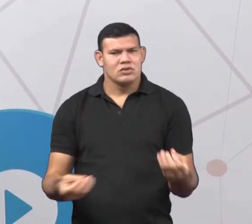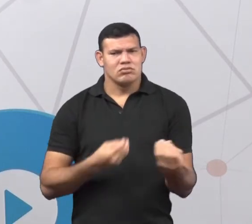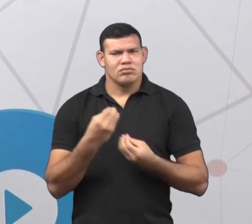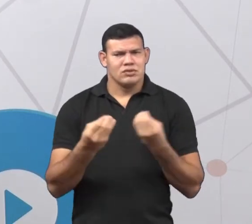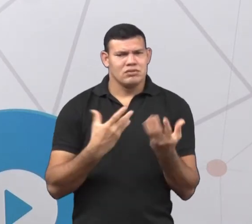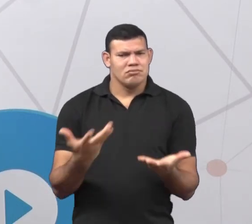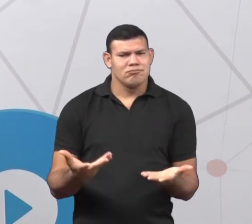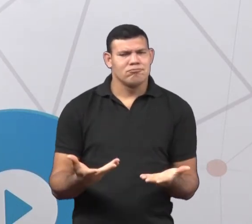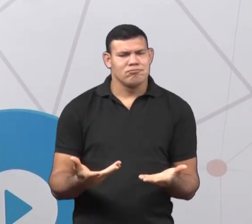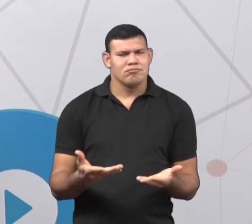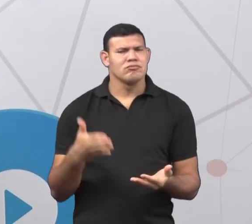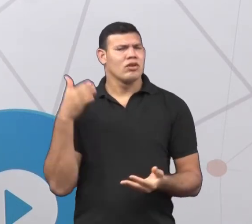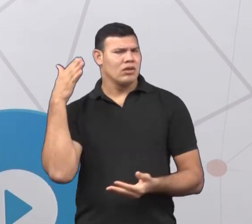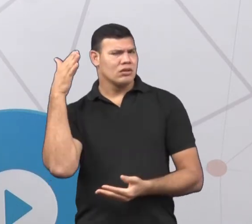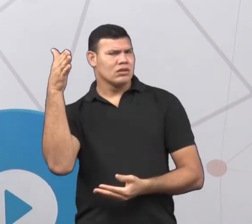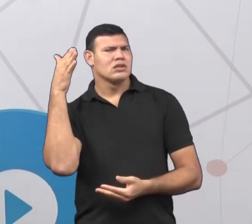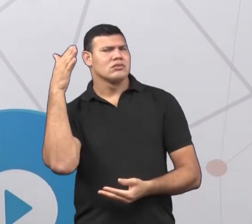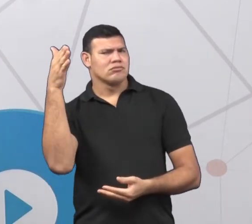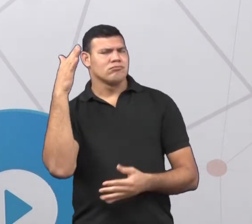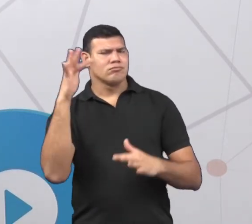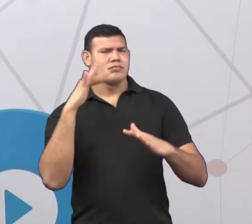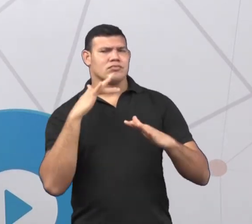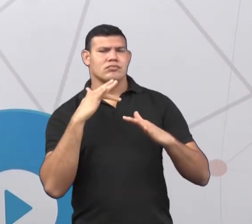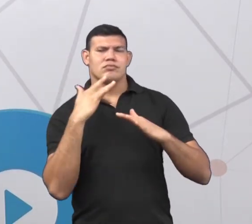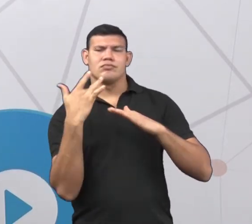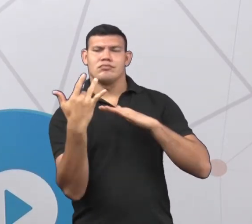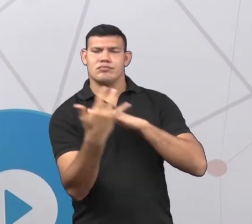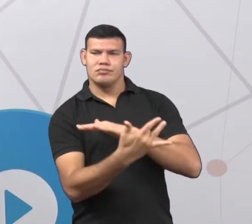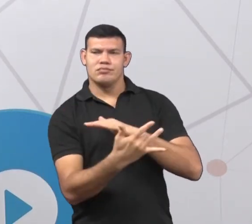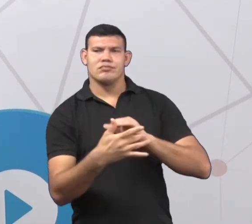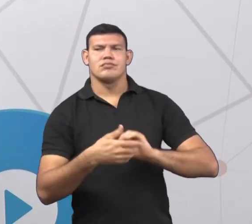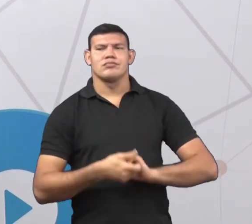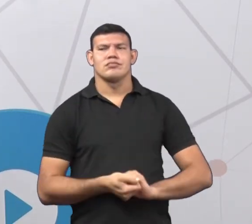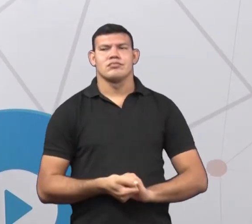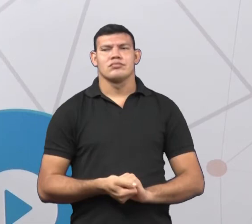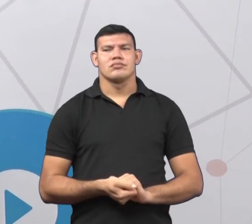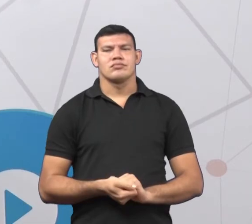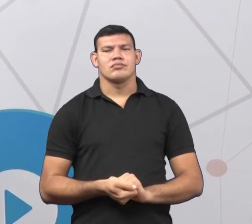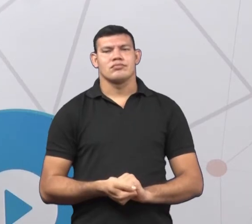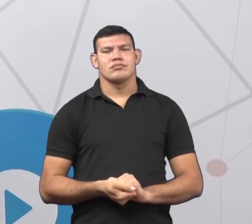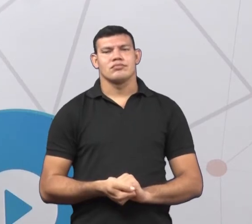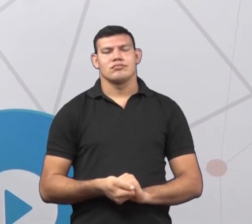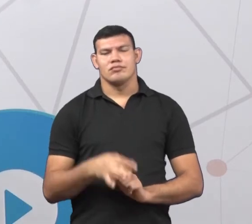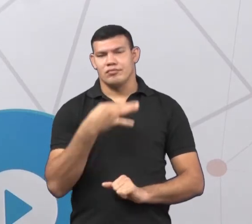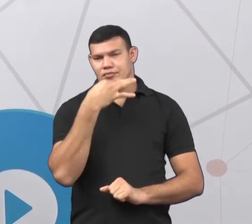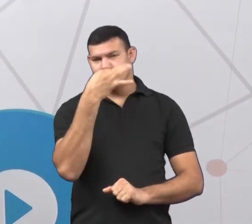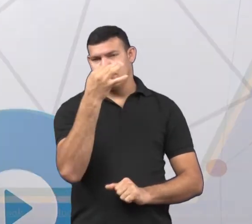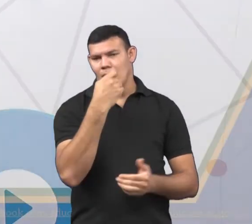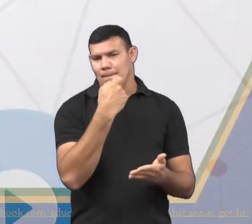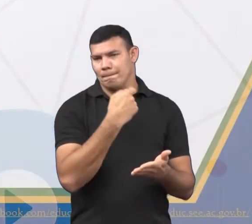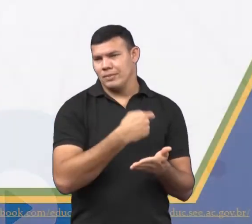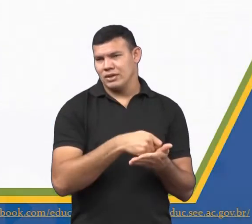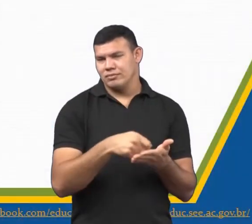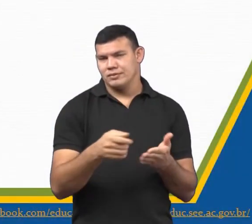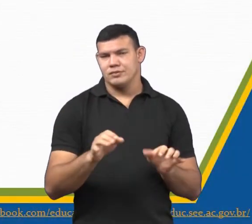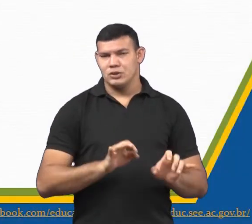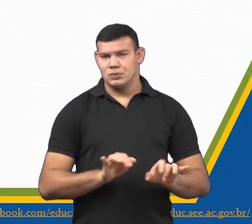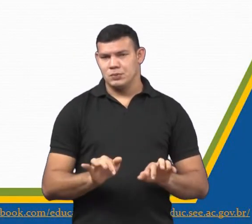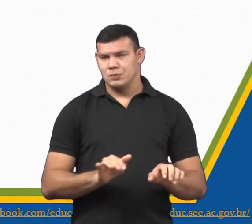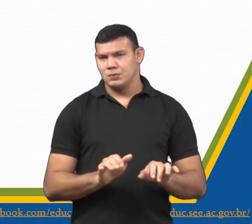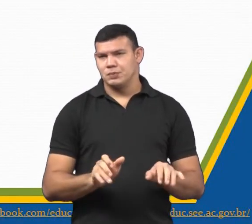com frequência com pessoas que utilizam as redes sociais e escrevem aí as suas opiniões. Olha lá outra,